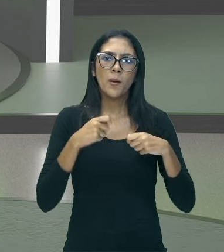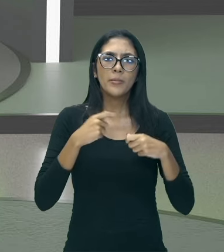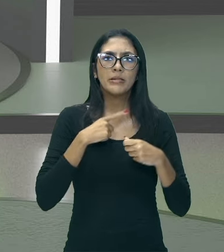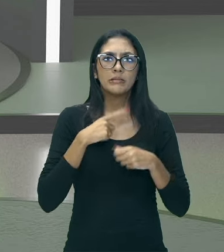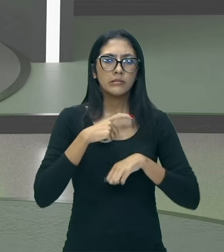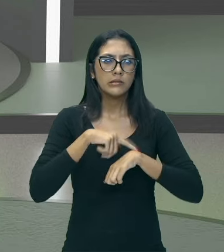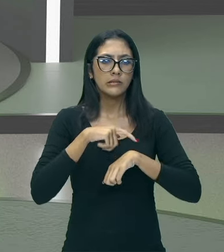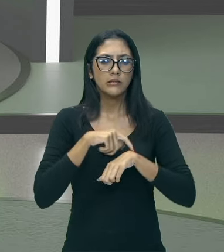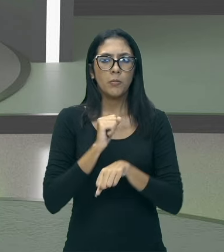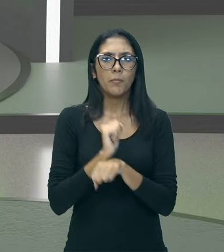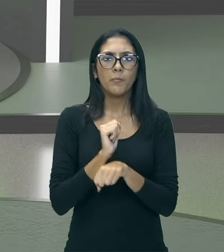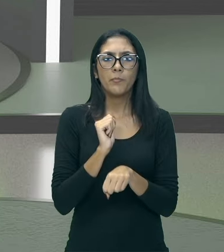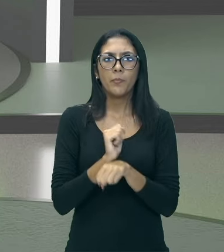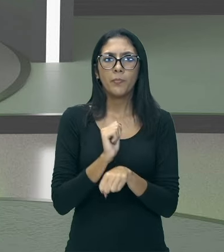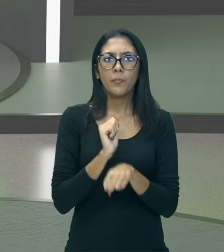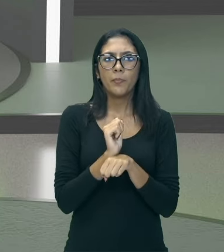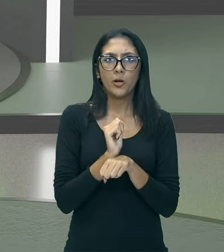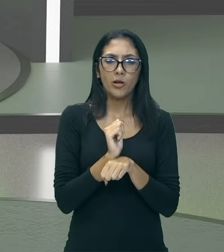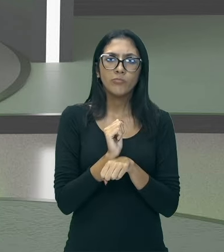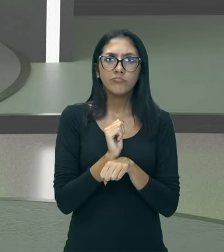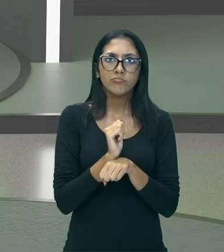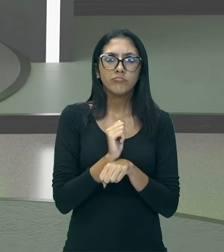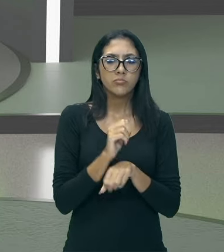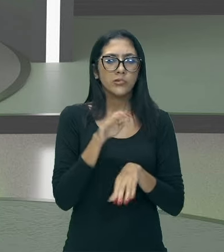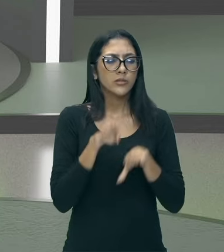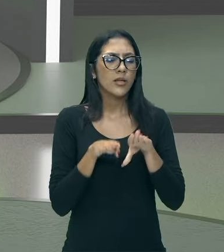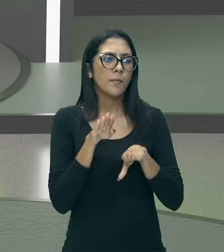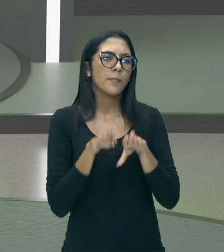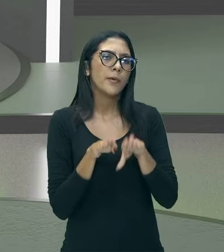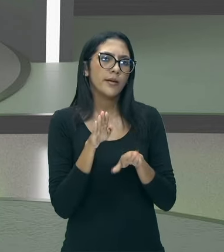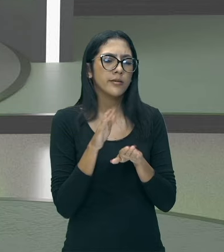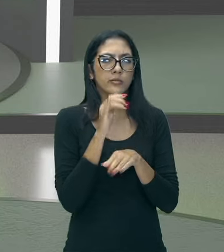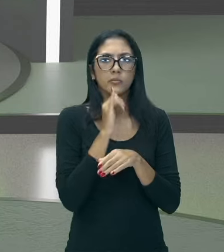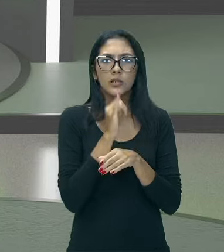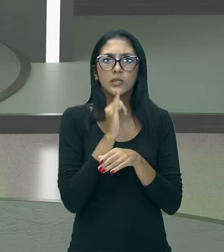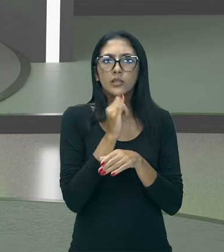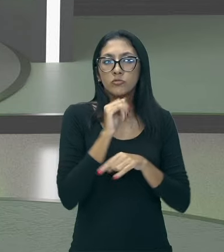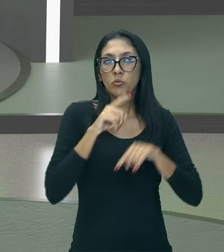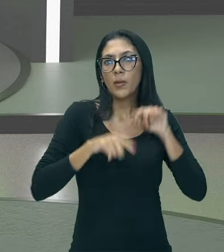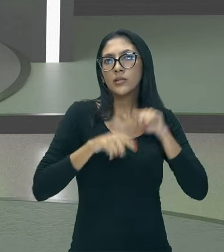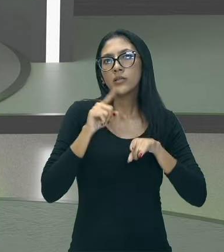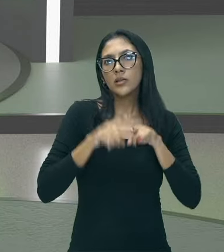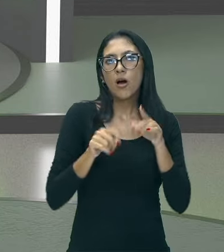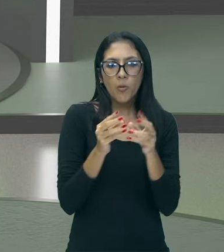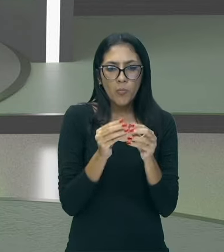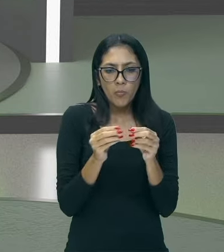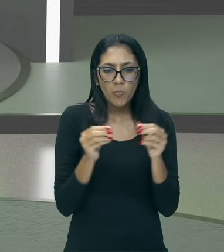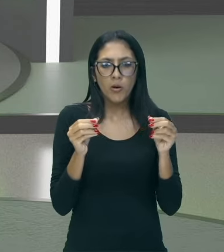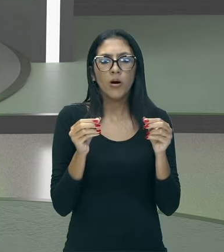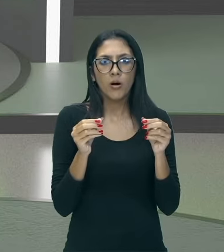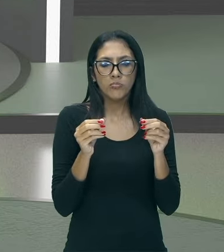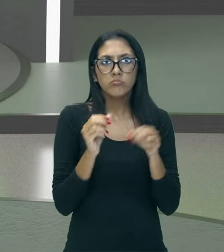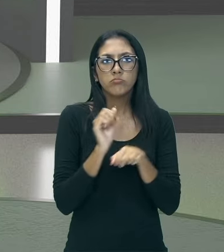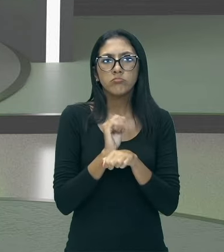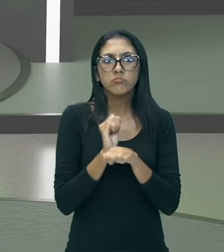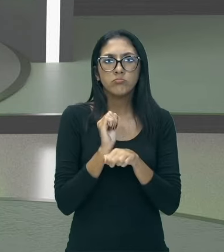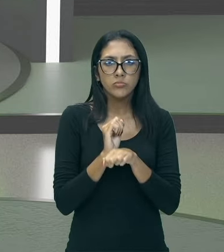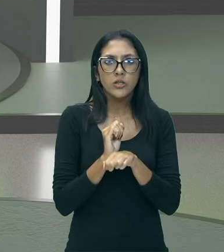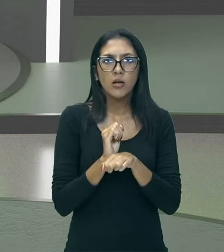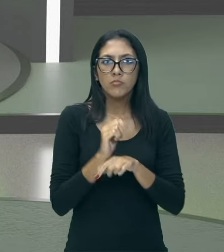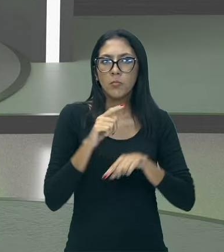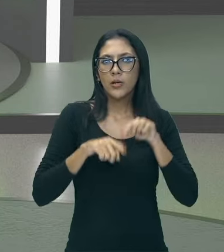tempo, dependendo do soluto, para que elas se depositem, tá